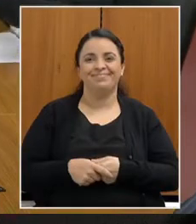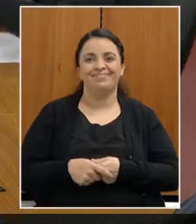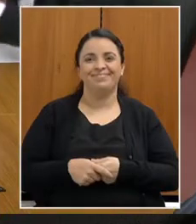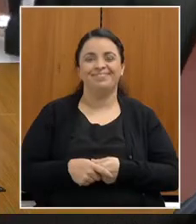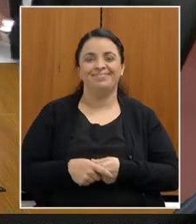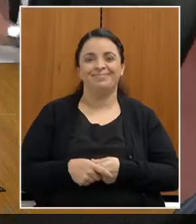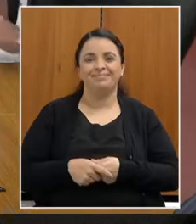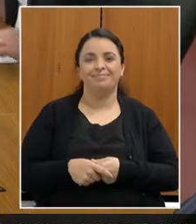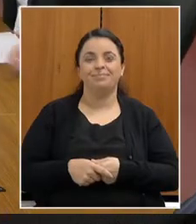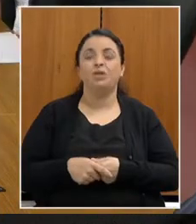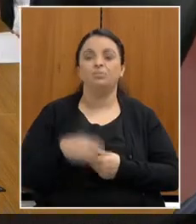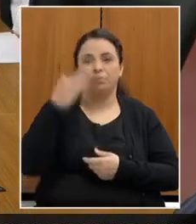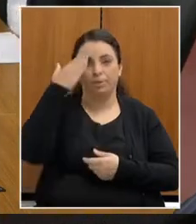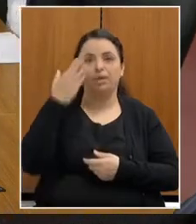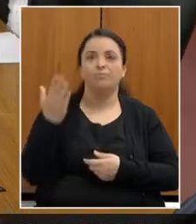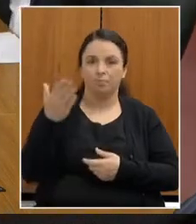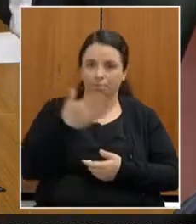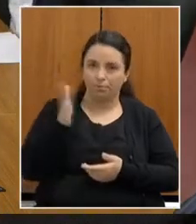Pode passar, por favor.